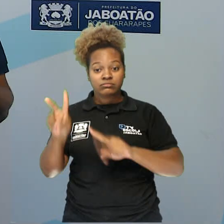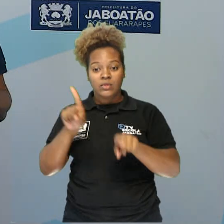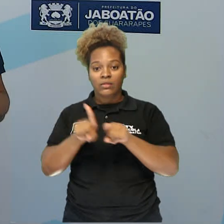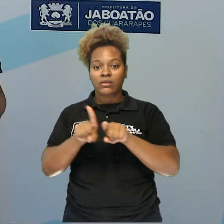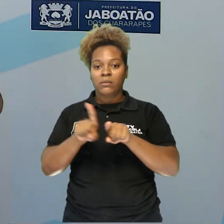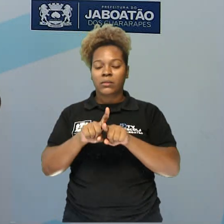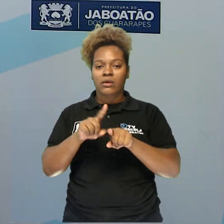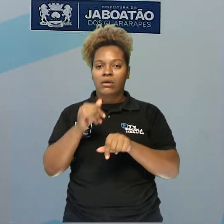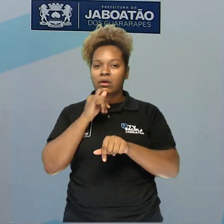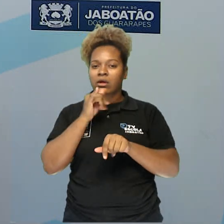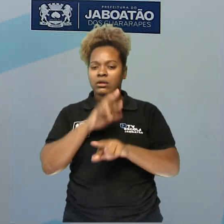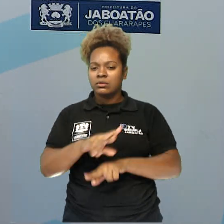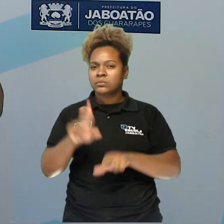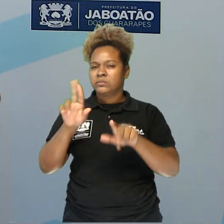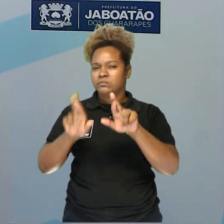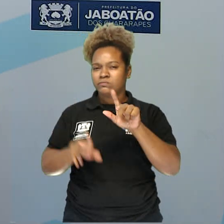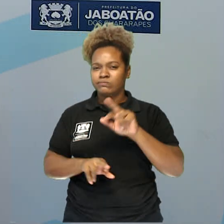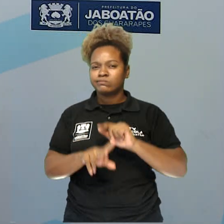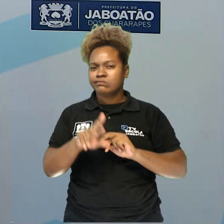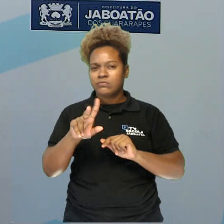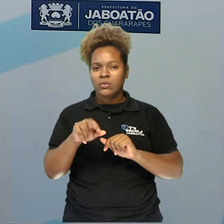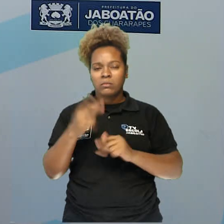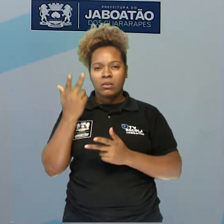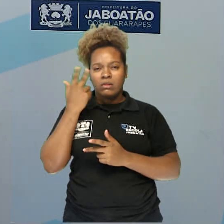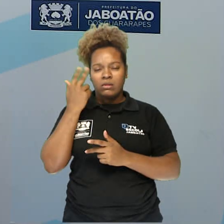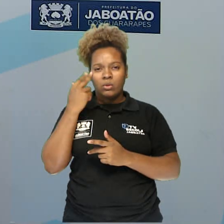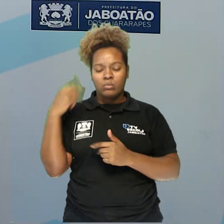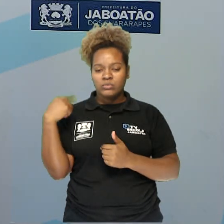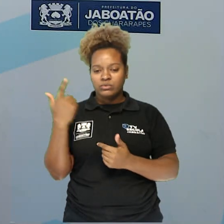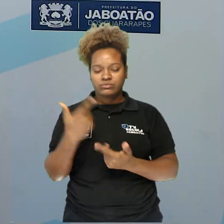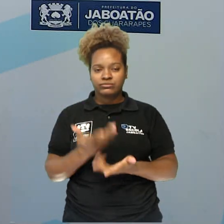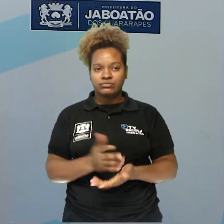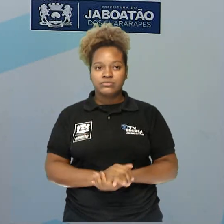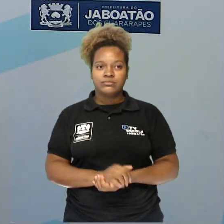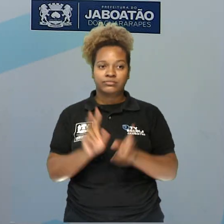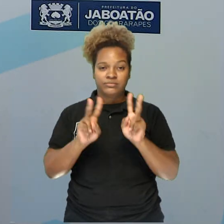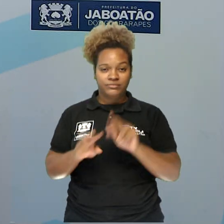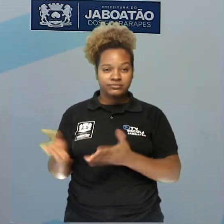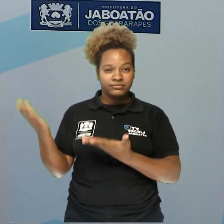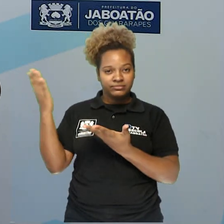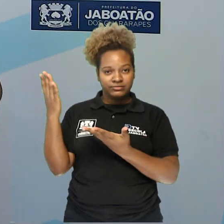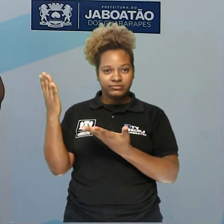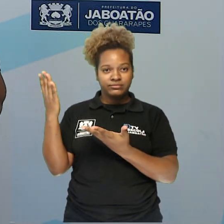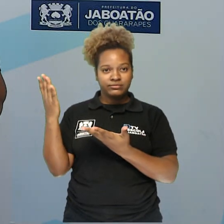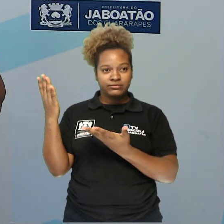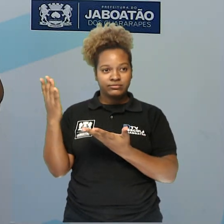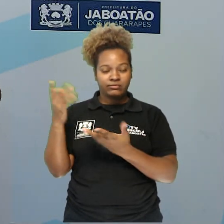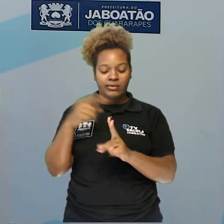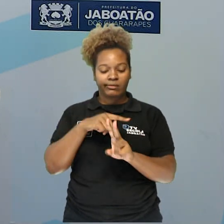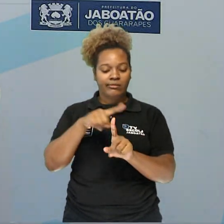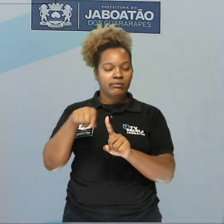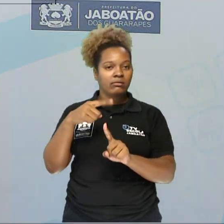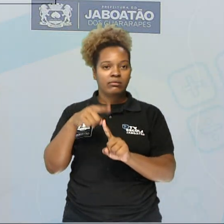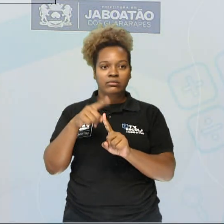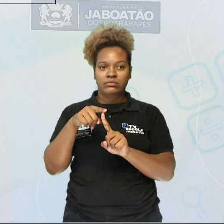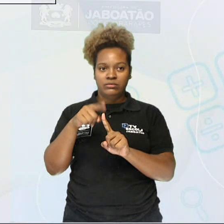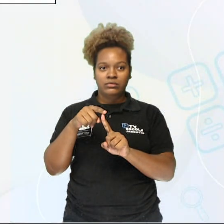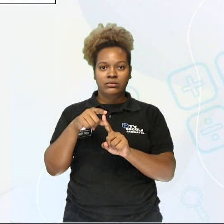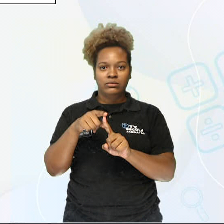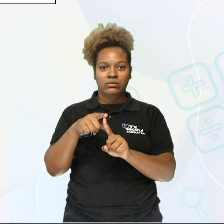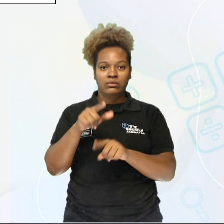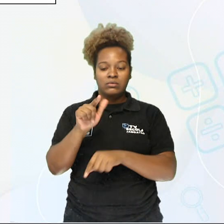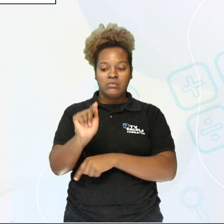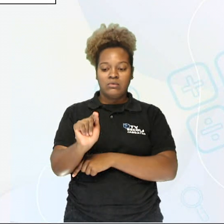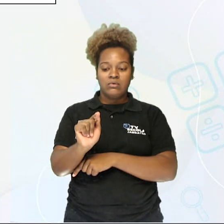outros exemplos de rocha mais popular entre nós. Veja só, olha só. Temos os tipos de rocha.